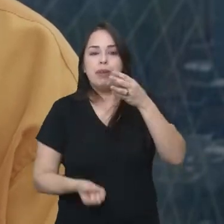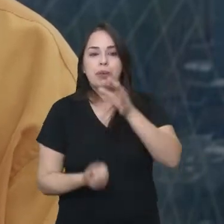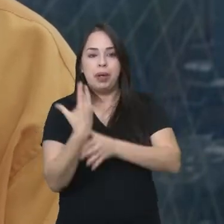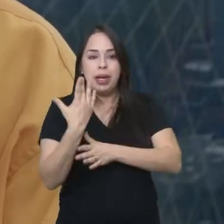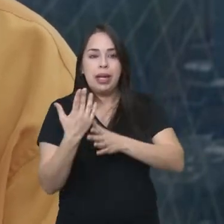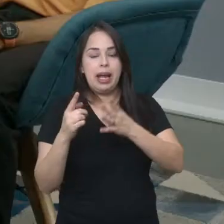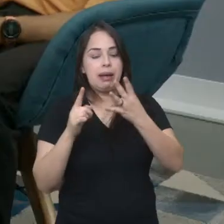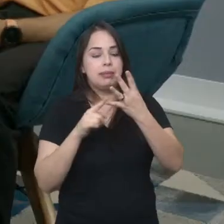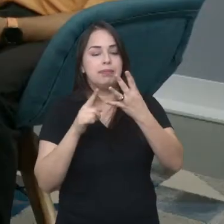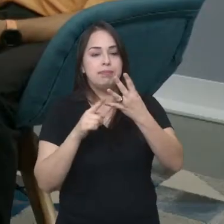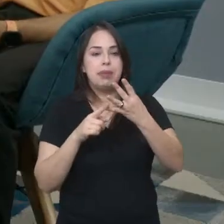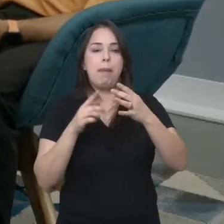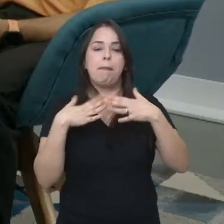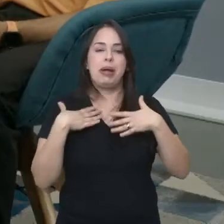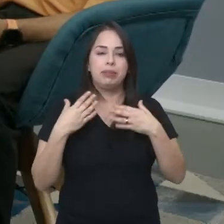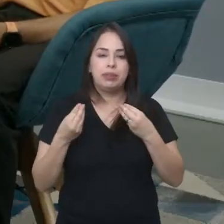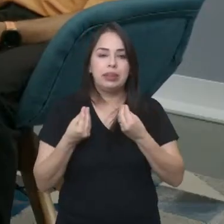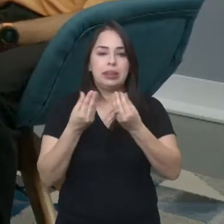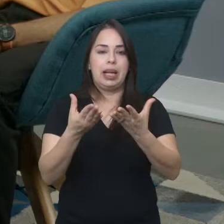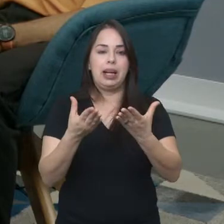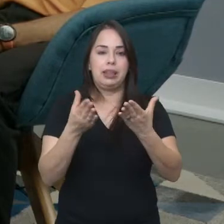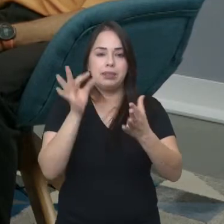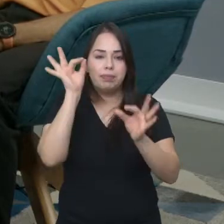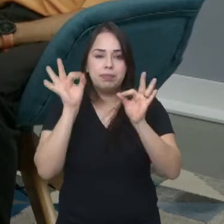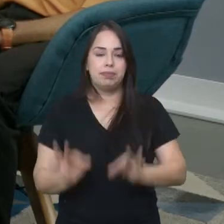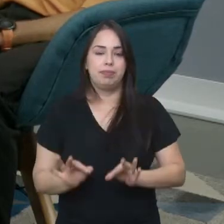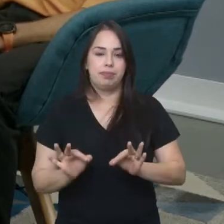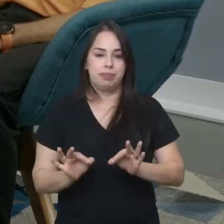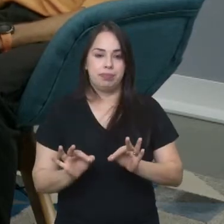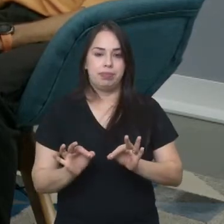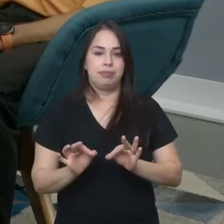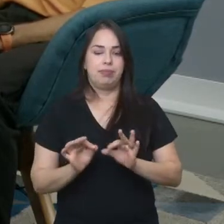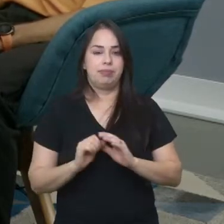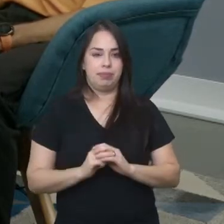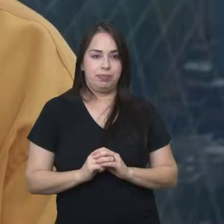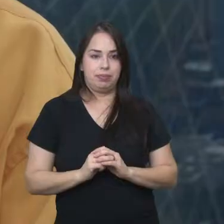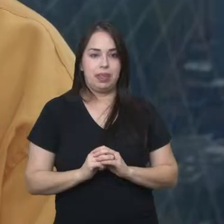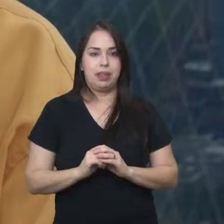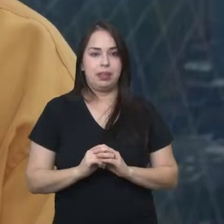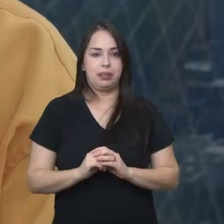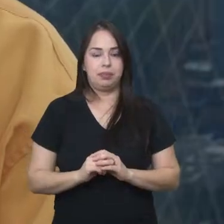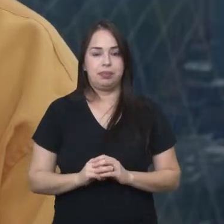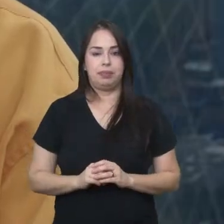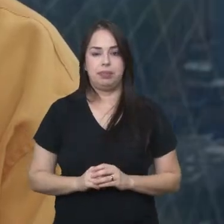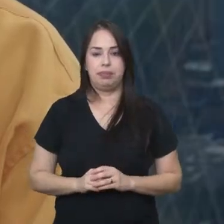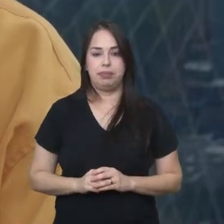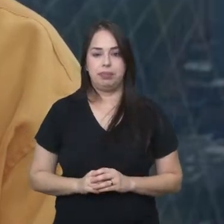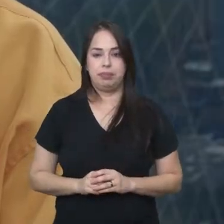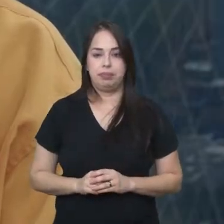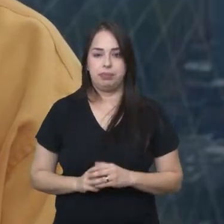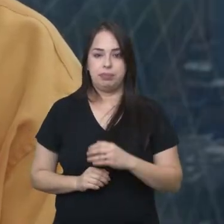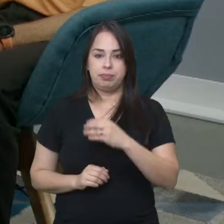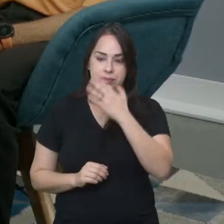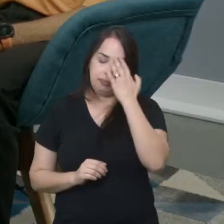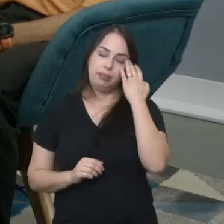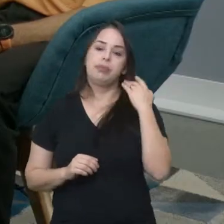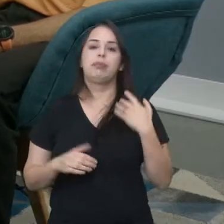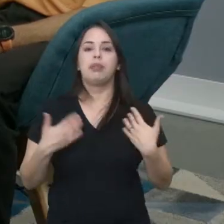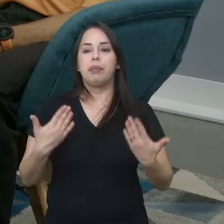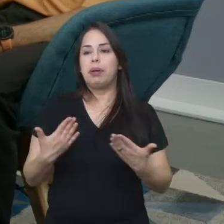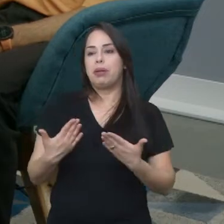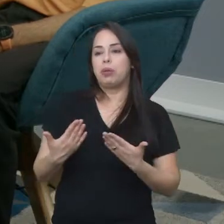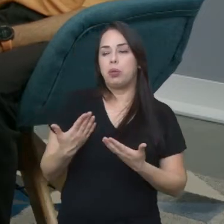para que a primeira infância realmente venha cumprir aquilo que o marco regulatório vem trazer sobre a questão da primeira infância. E para a gente ampliar